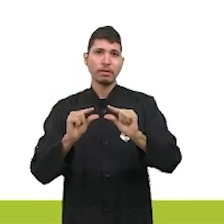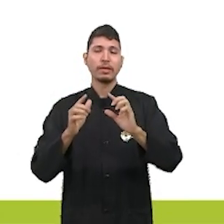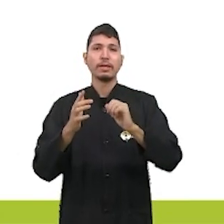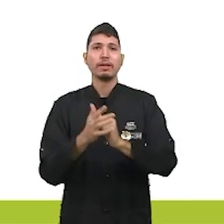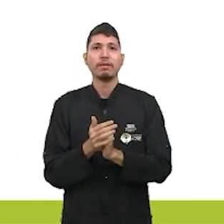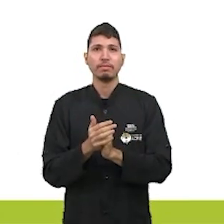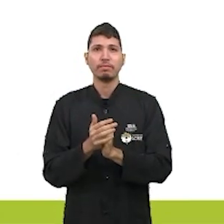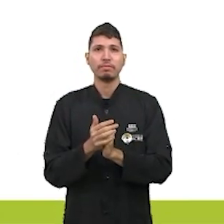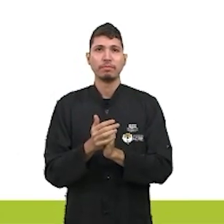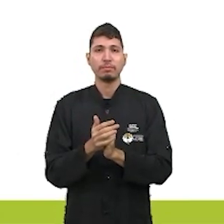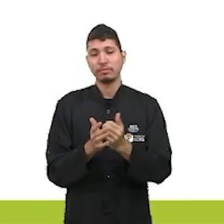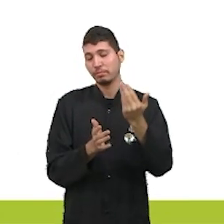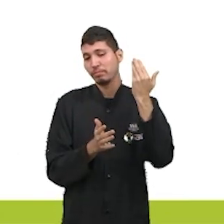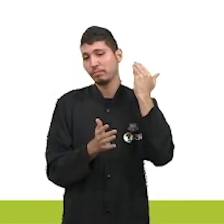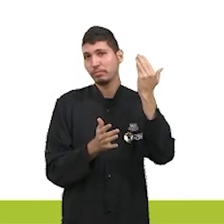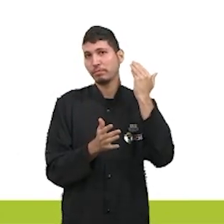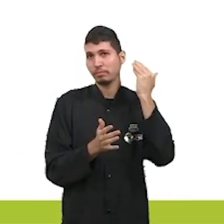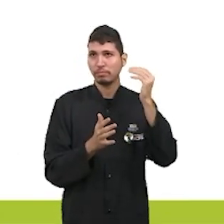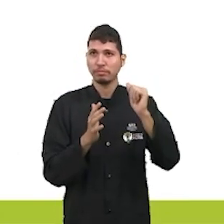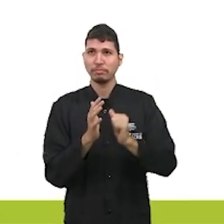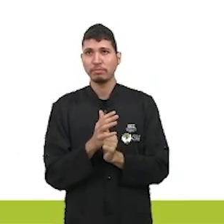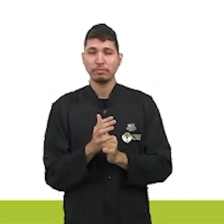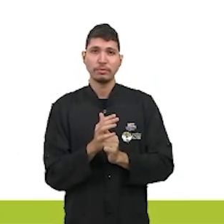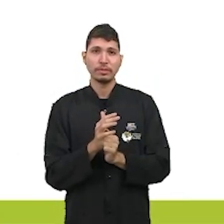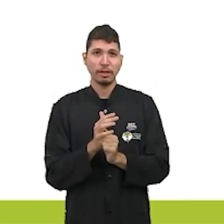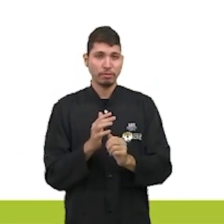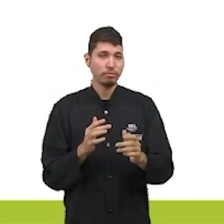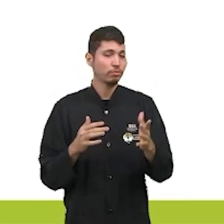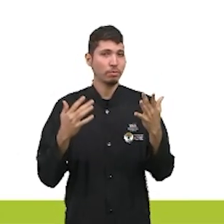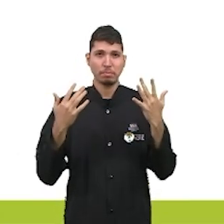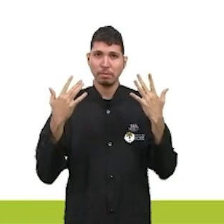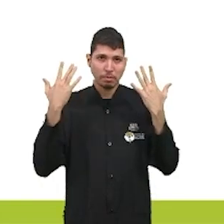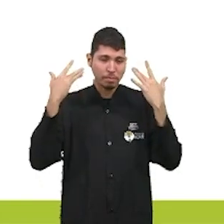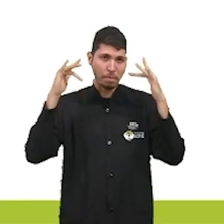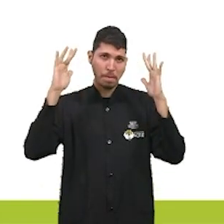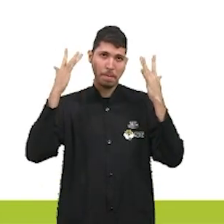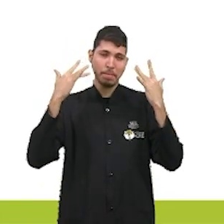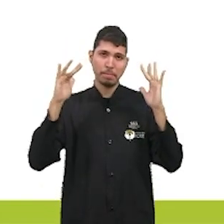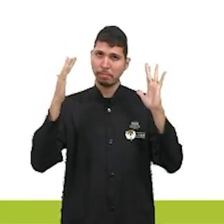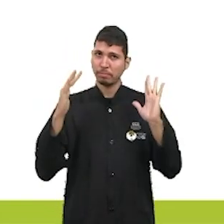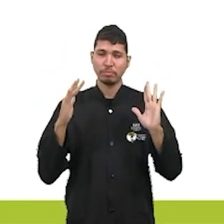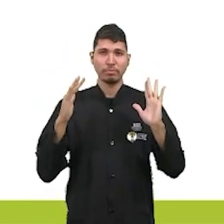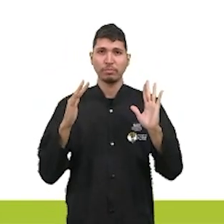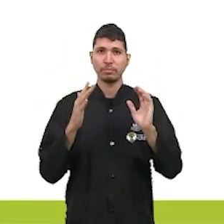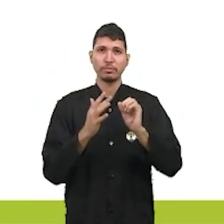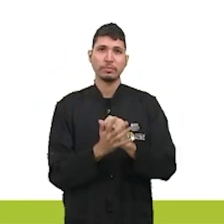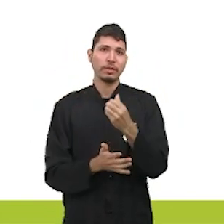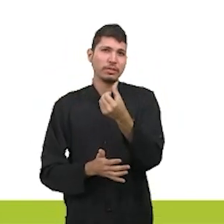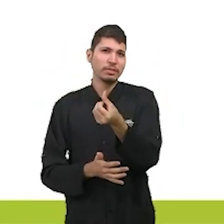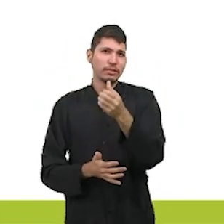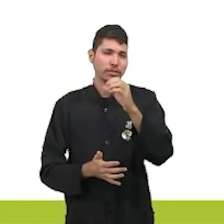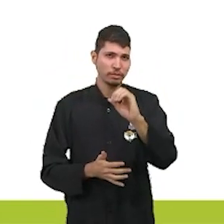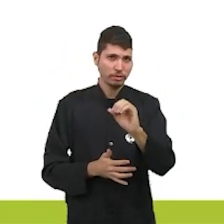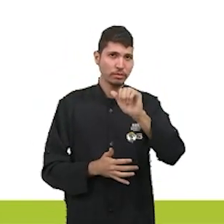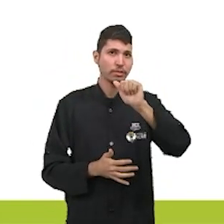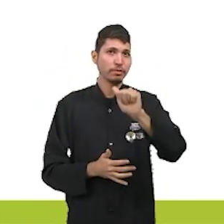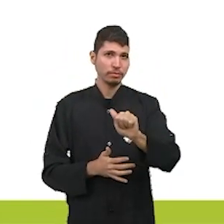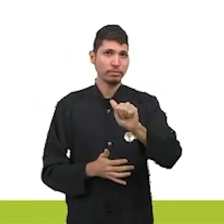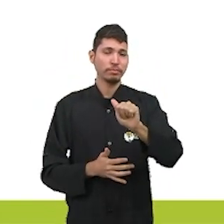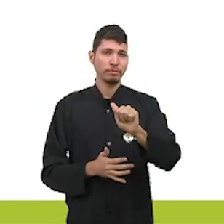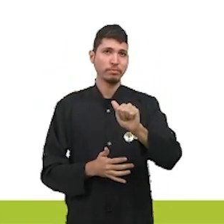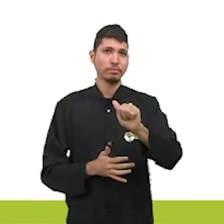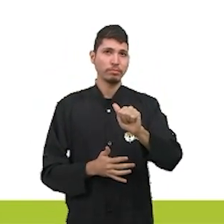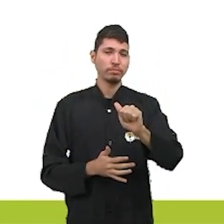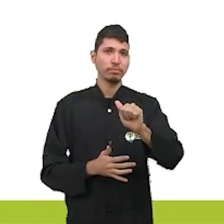bateria funcionava normalmente e estava com um total de sua carga nominal de 60